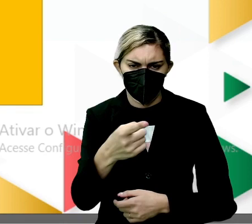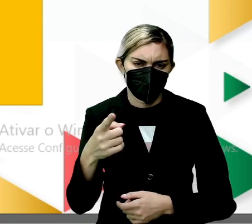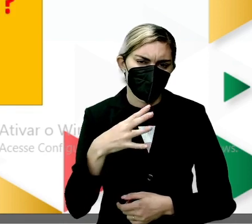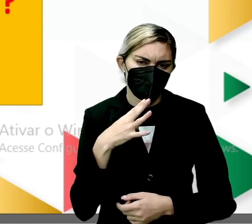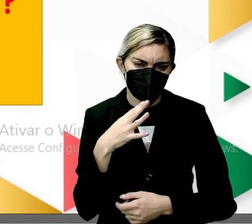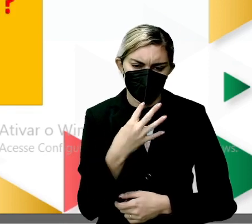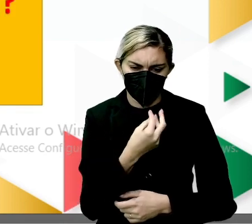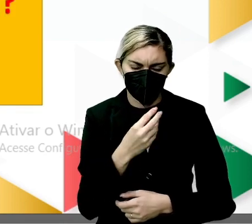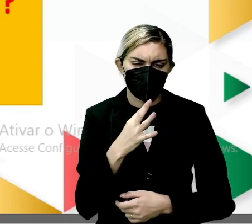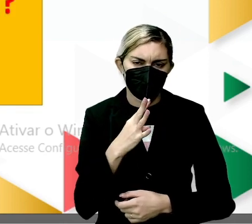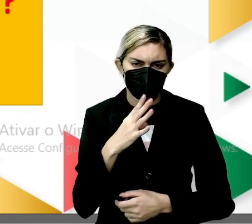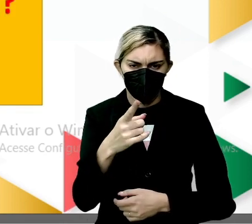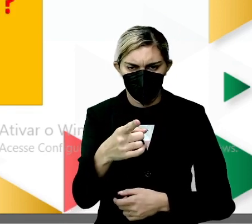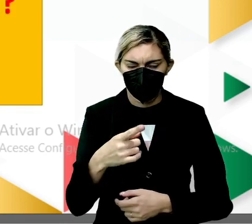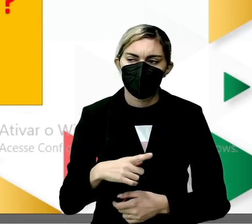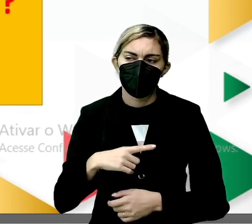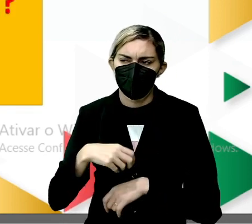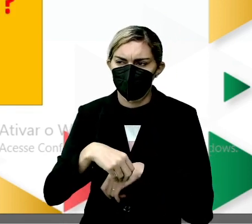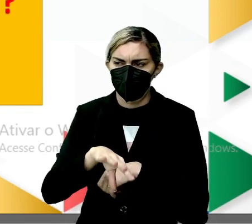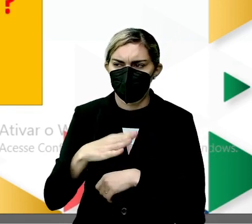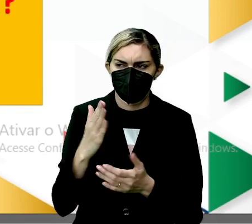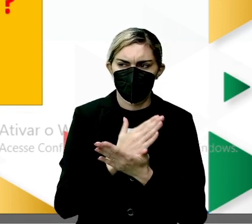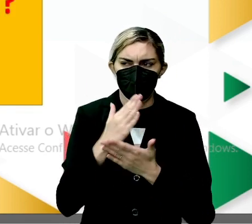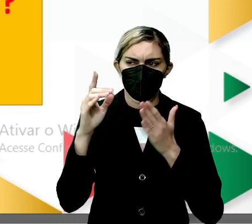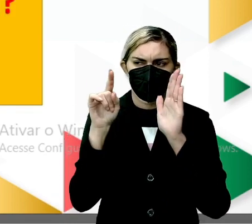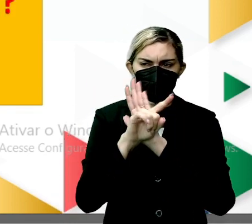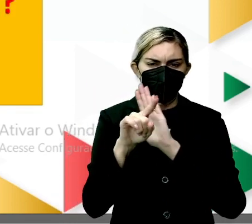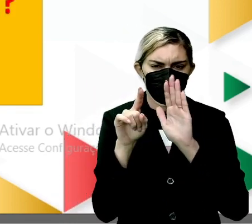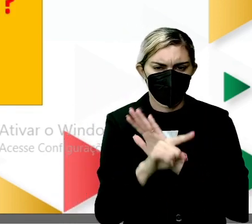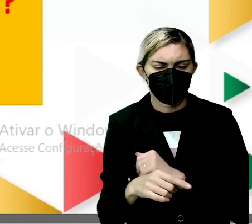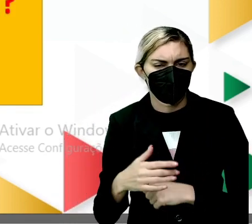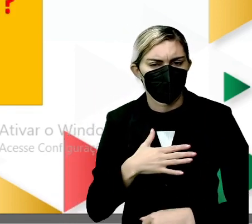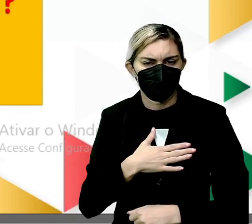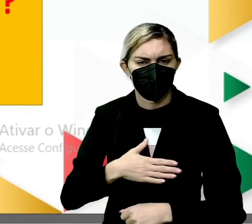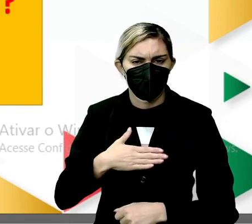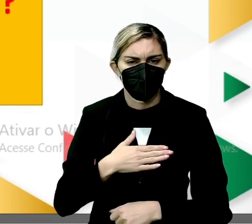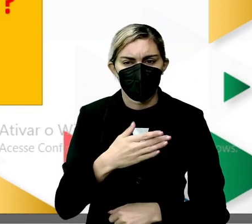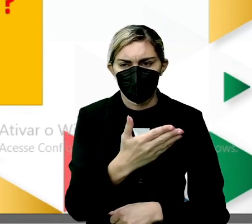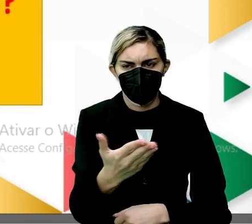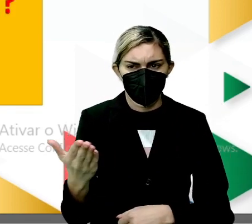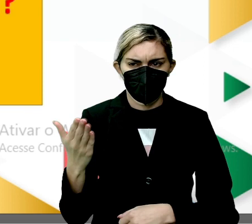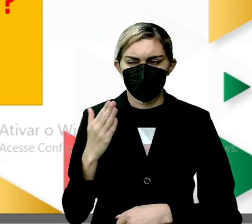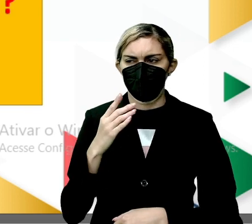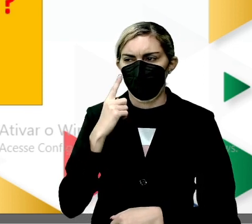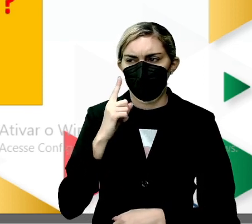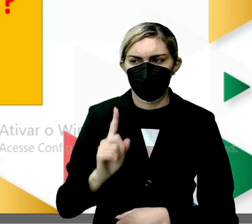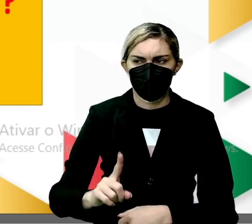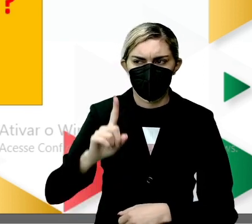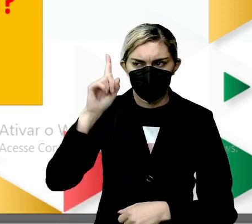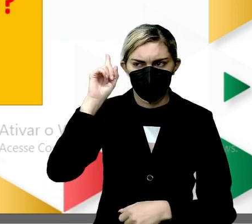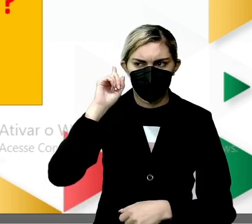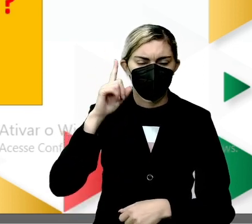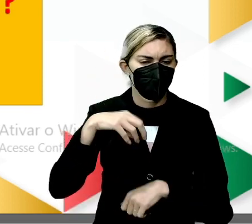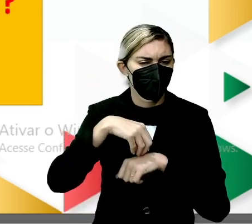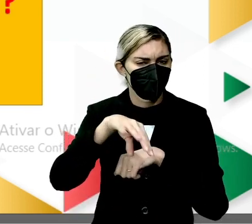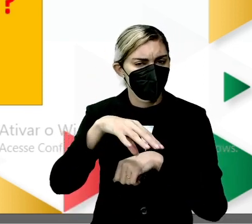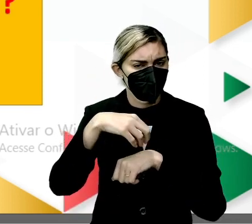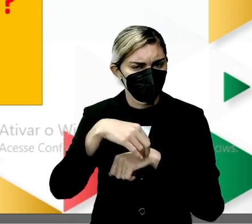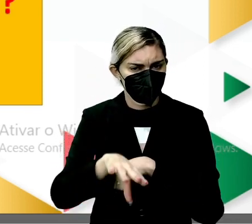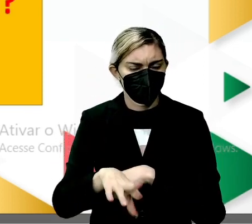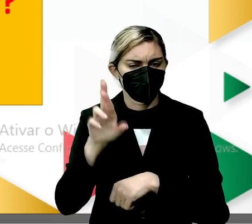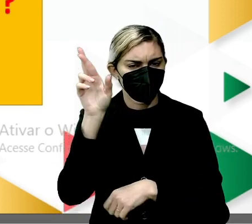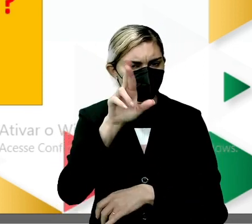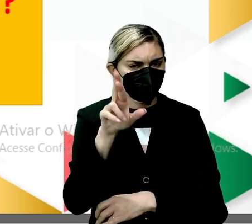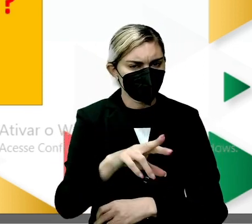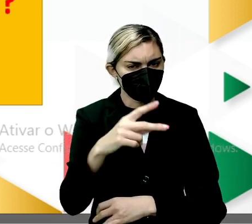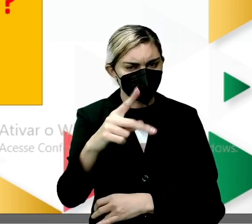você conheça. E aqui trago algumas perguntas que eu gostaria que vocês acompanhassem bem e levassem a